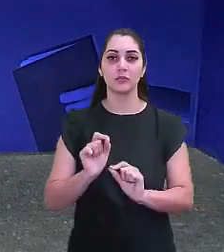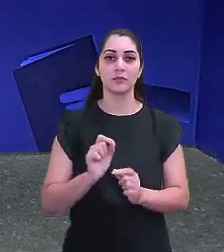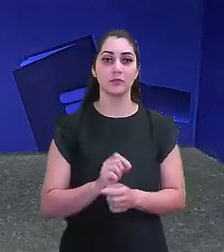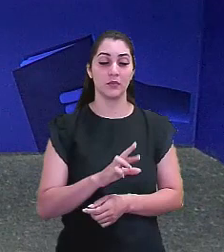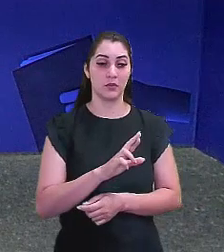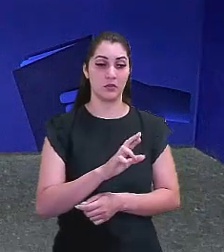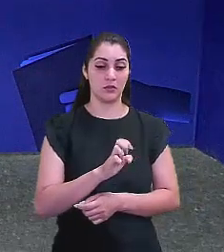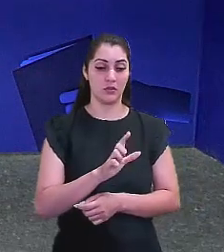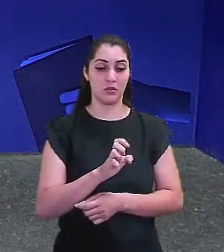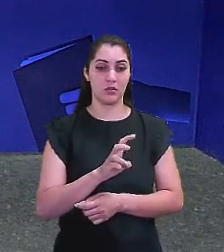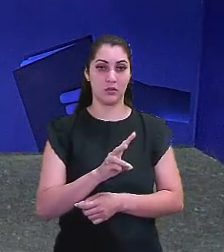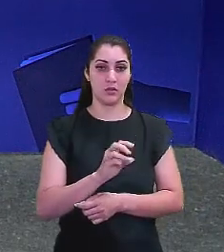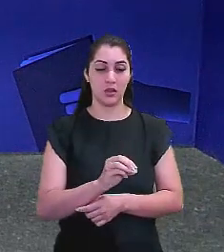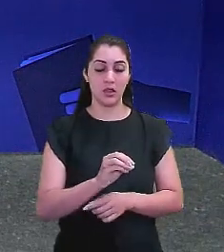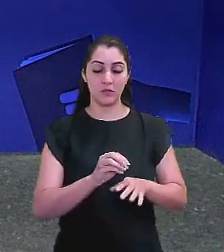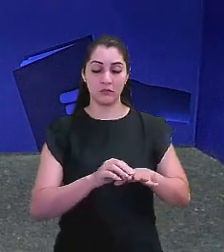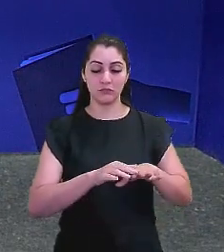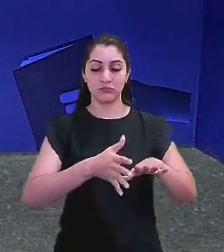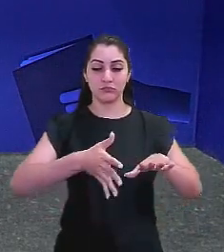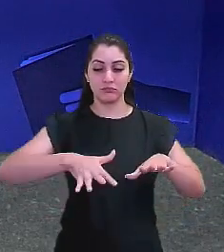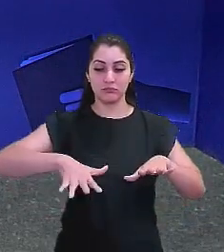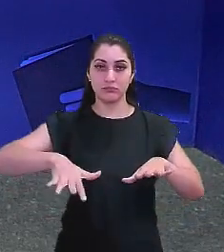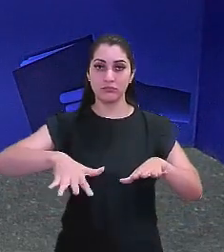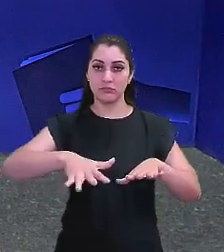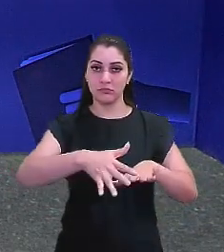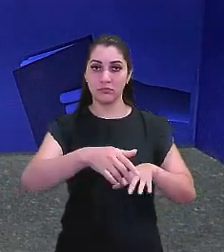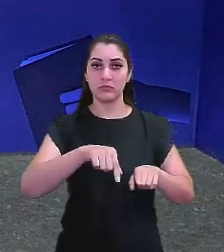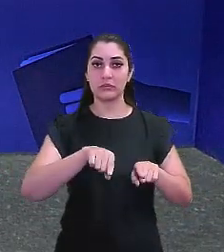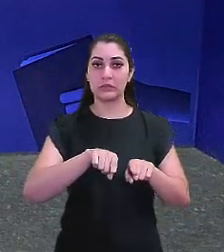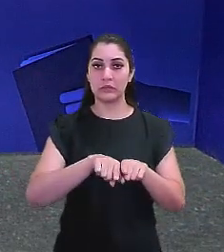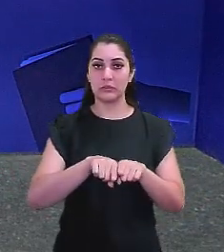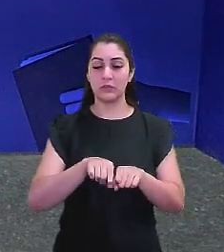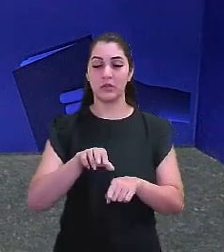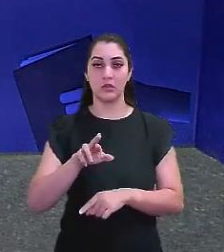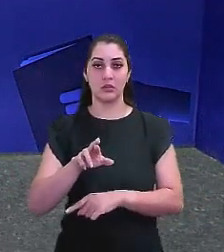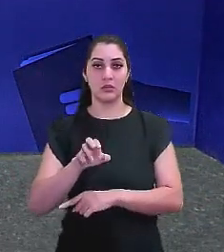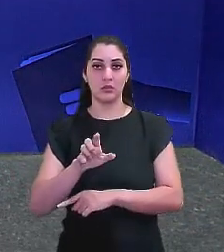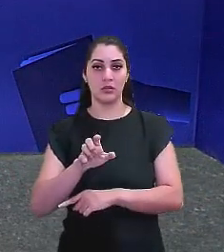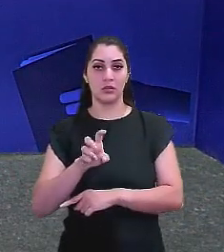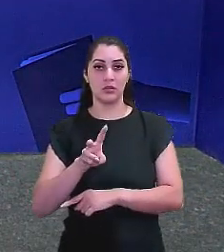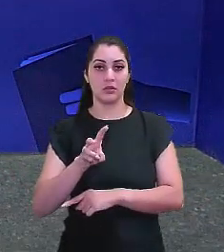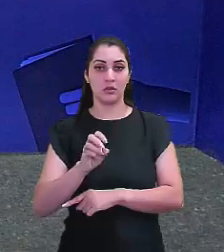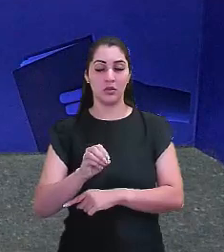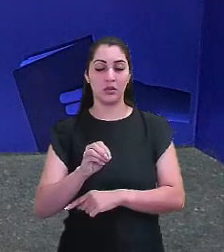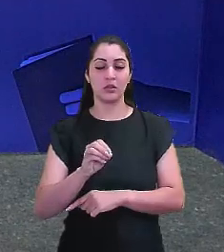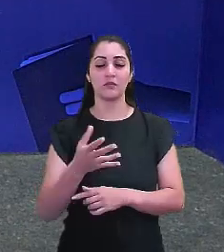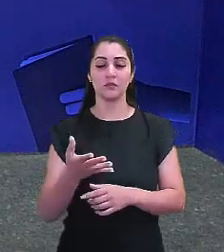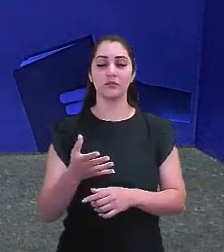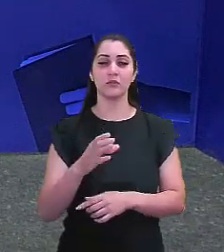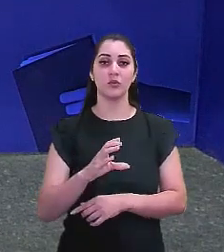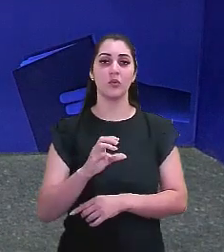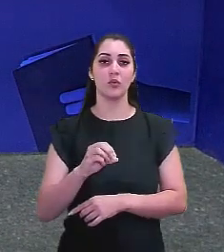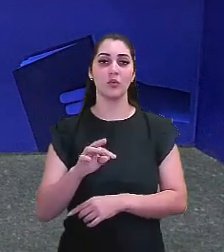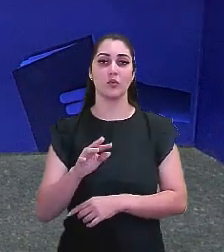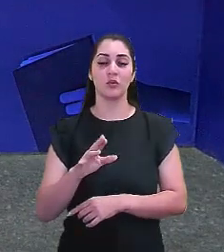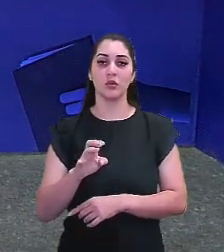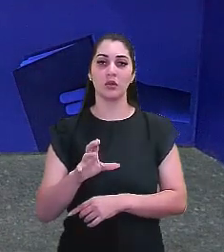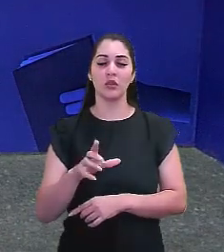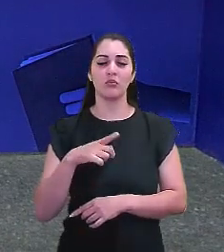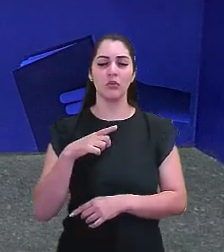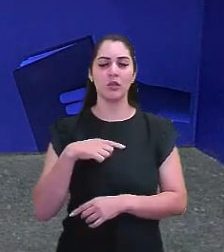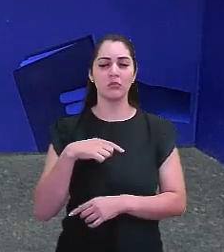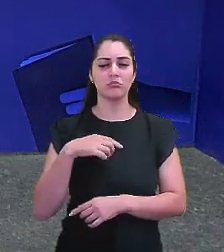o relevo oceânico e o relevo de terras emersas, relevo continental. Você ter uma ideia, uma noção,